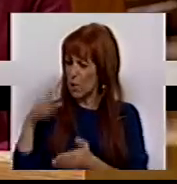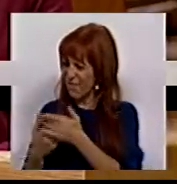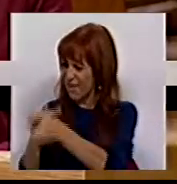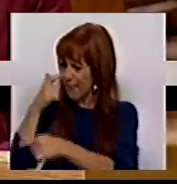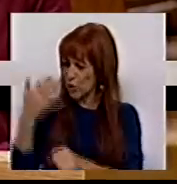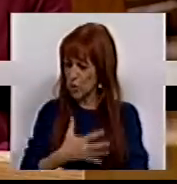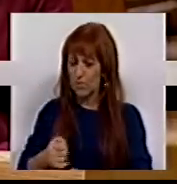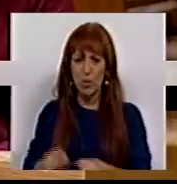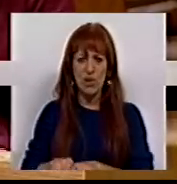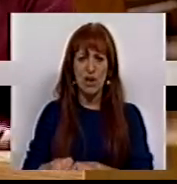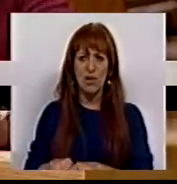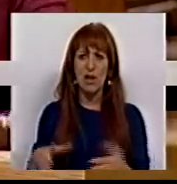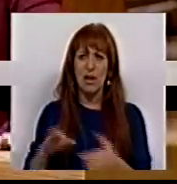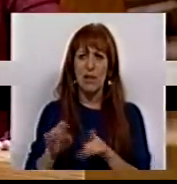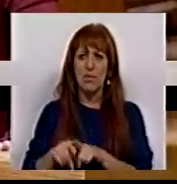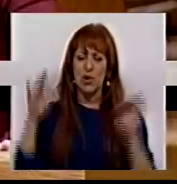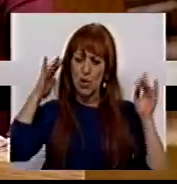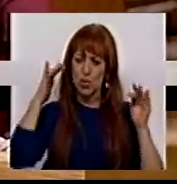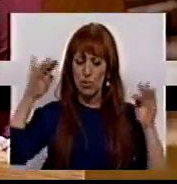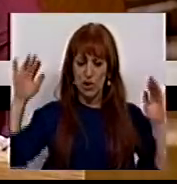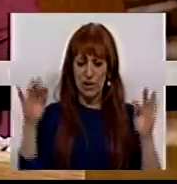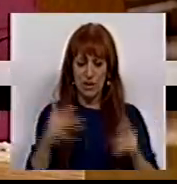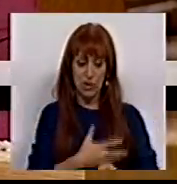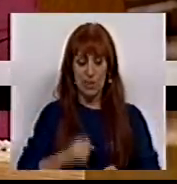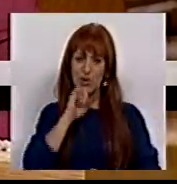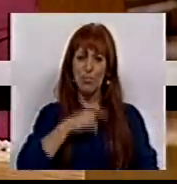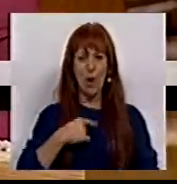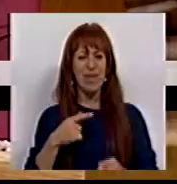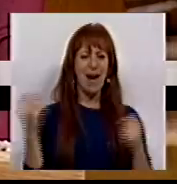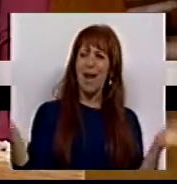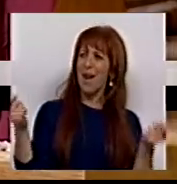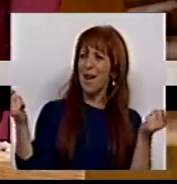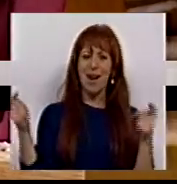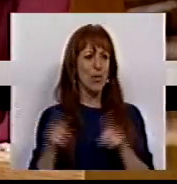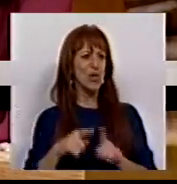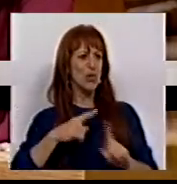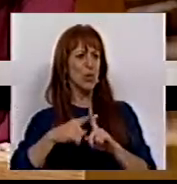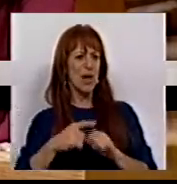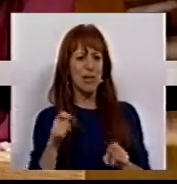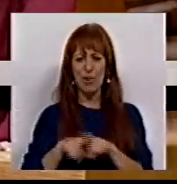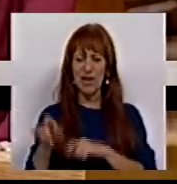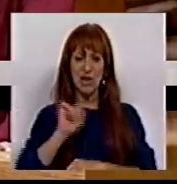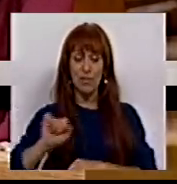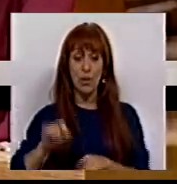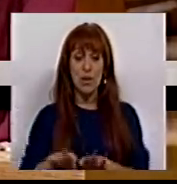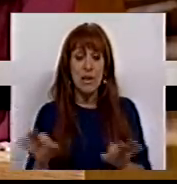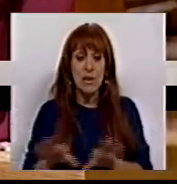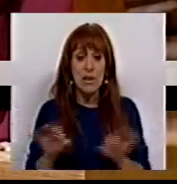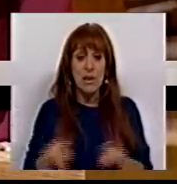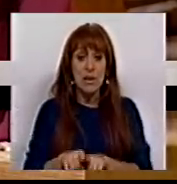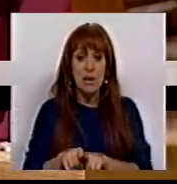desempregados e abate-os convenientemente dos números do desemprego para poder publicitar o sucesso das suas políticas, como